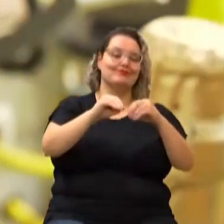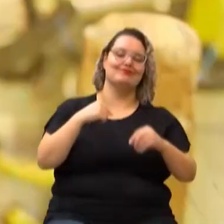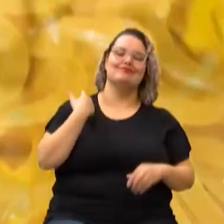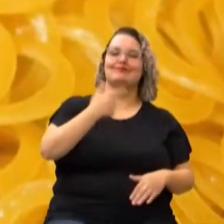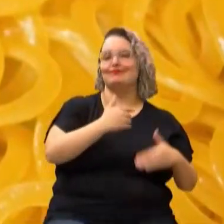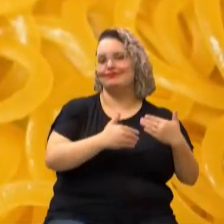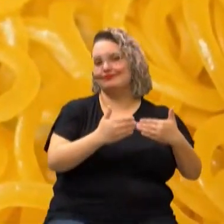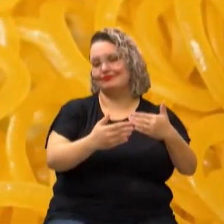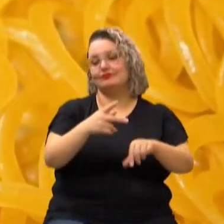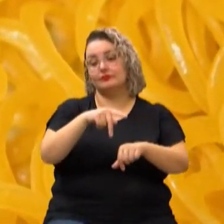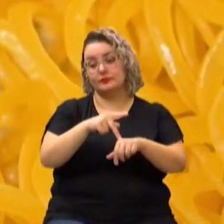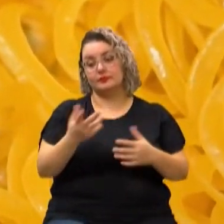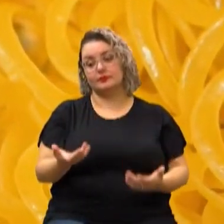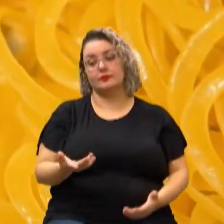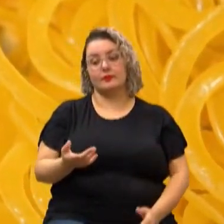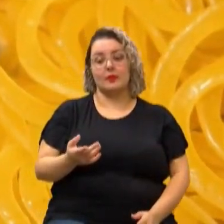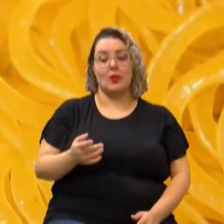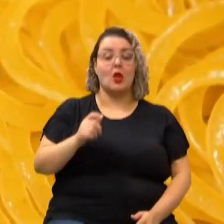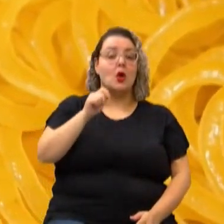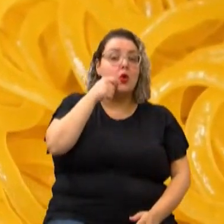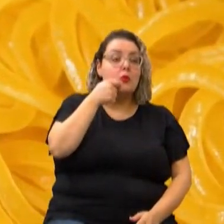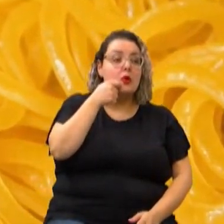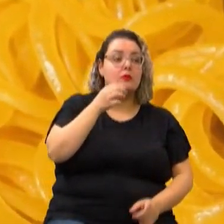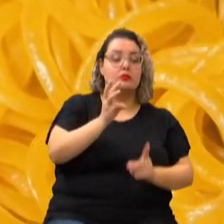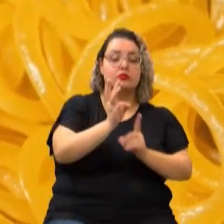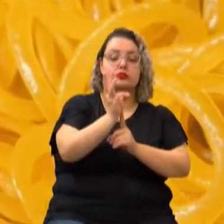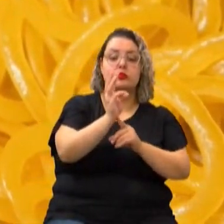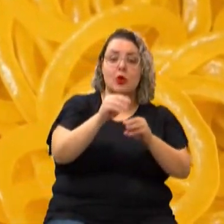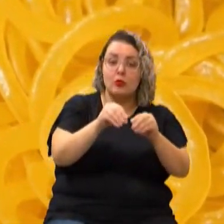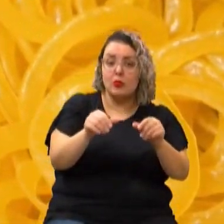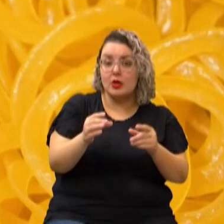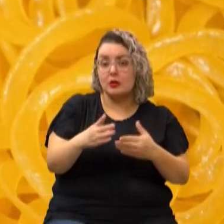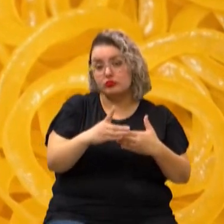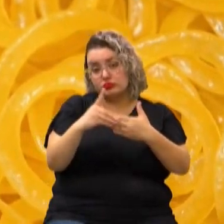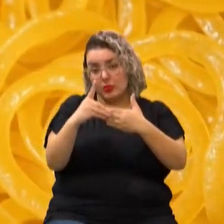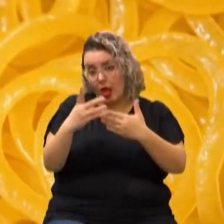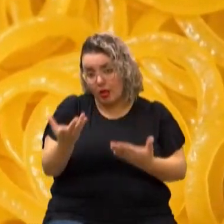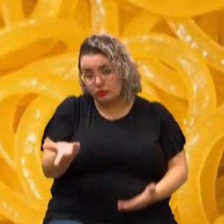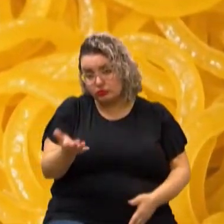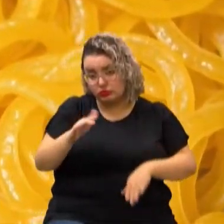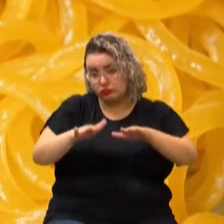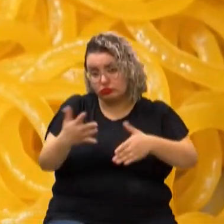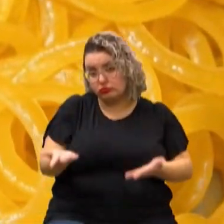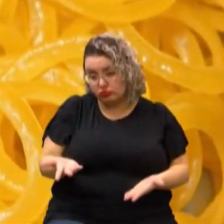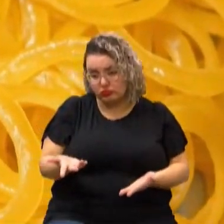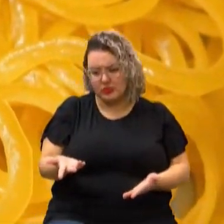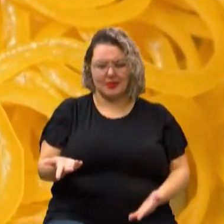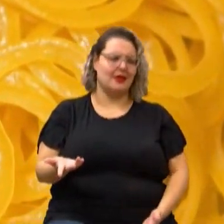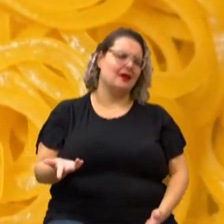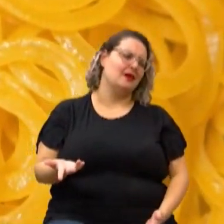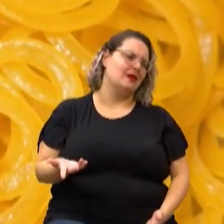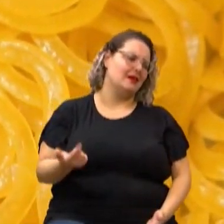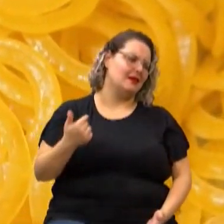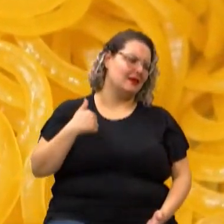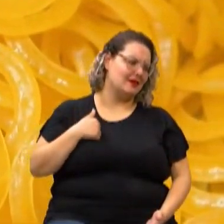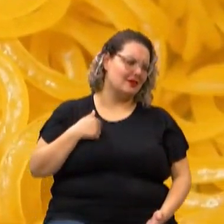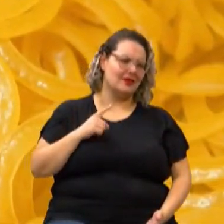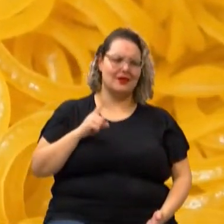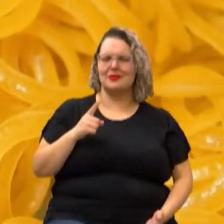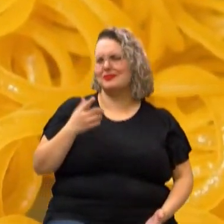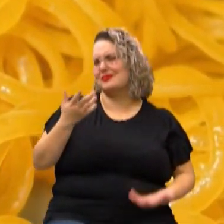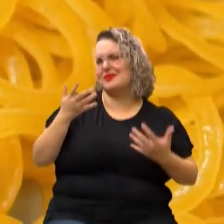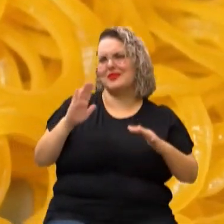buscando o meu preço, a melhor performance para mim. Então, muitas vezes, equilibrar aquilo realmente é complicado. E cada momento do país